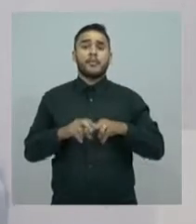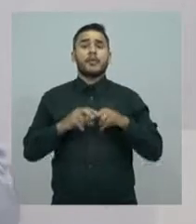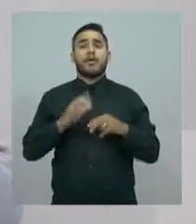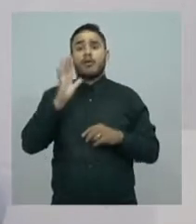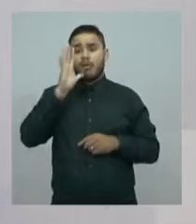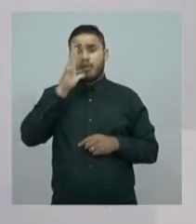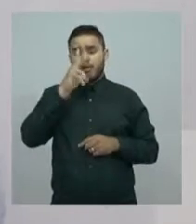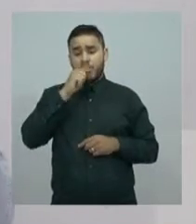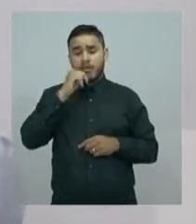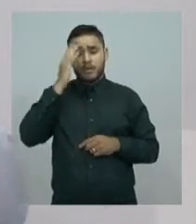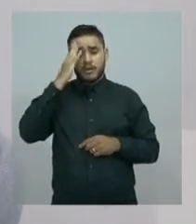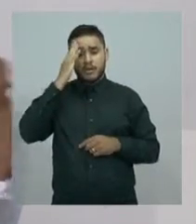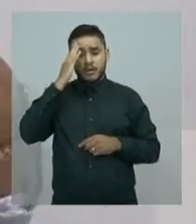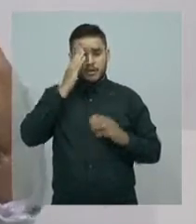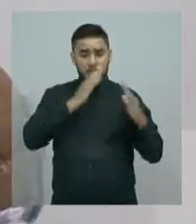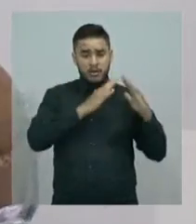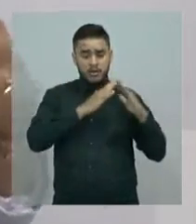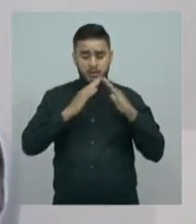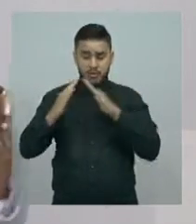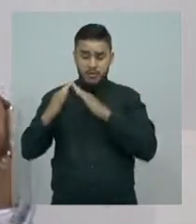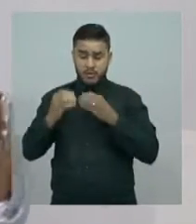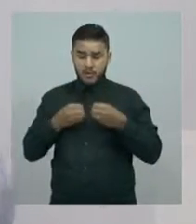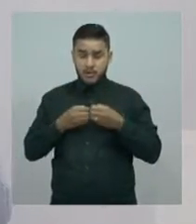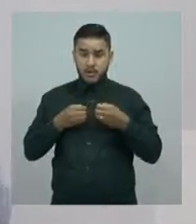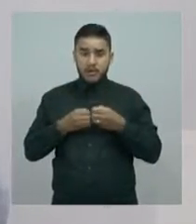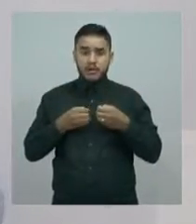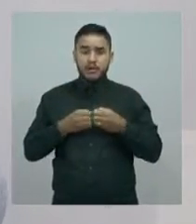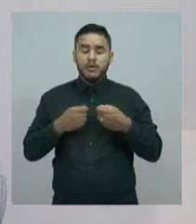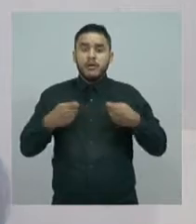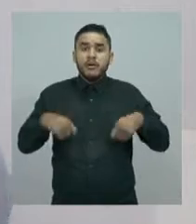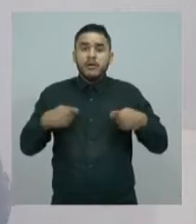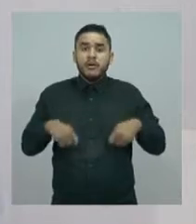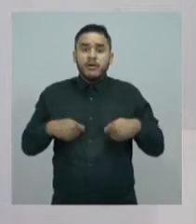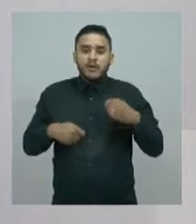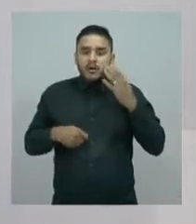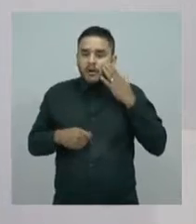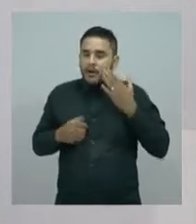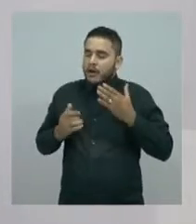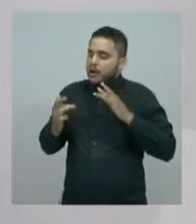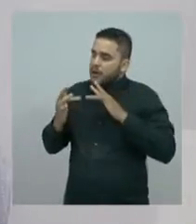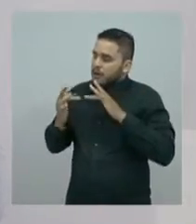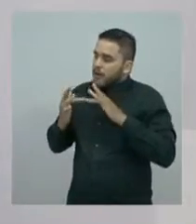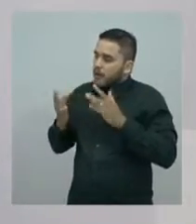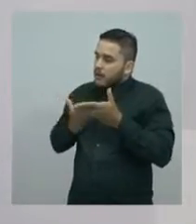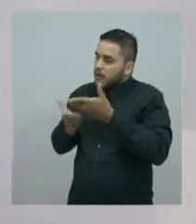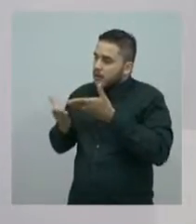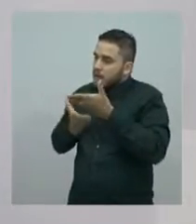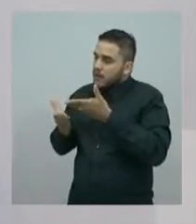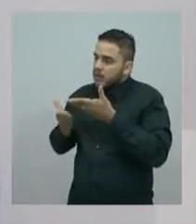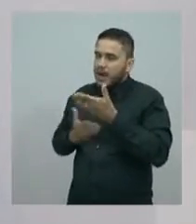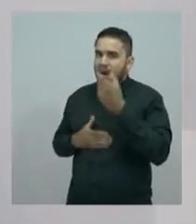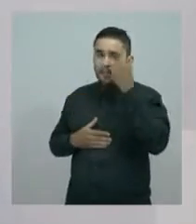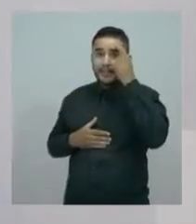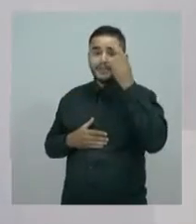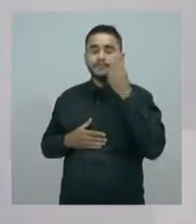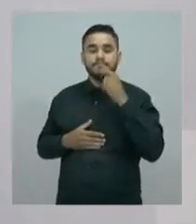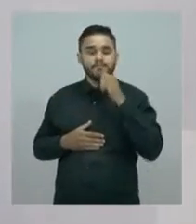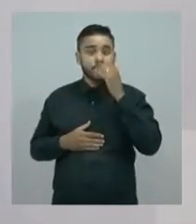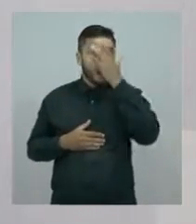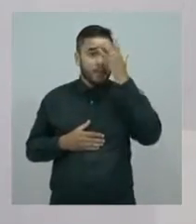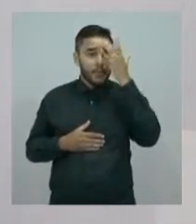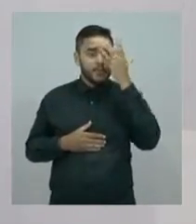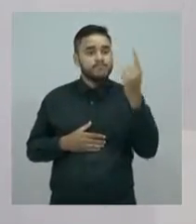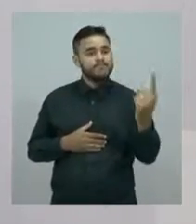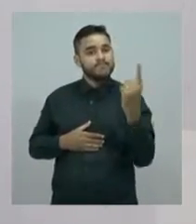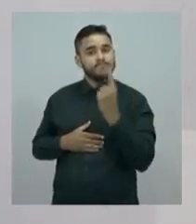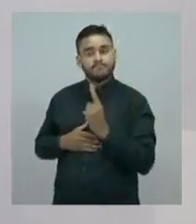demorado, enquanto que ali, o núcleo ali, estando bem próximo ali da pessoa, a pessoa já vai lá, em 15 dias, um